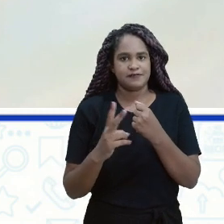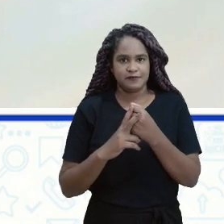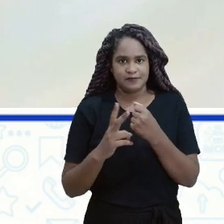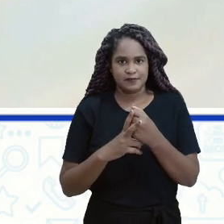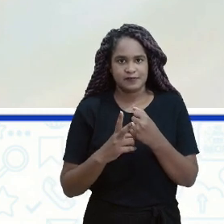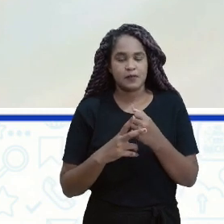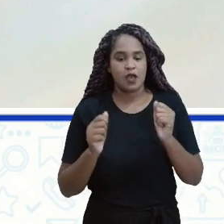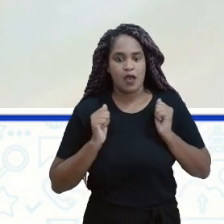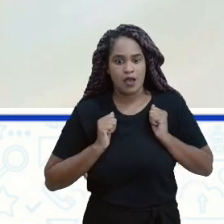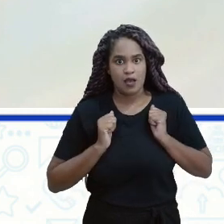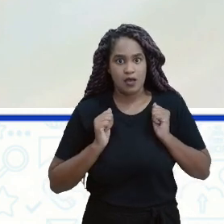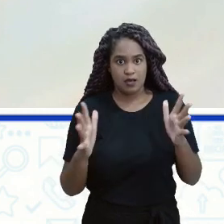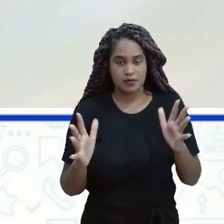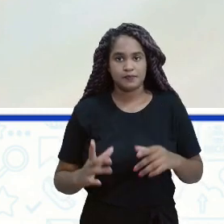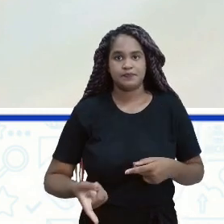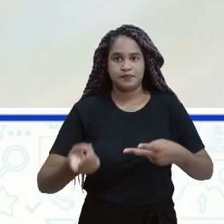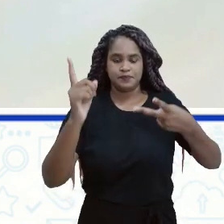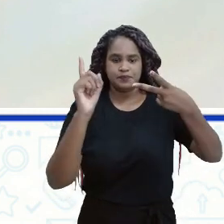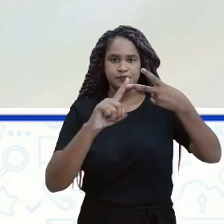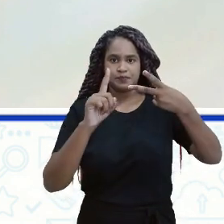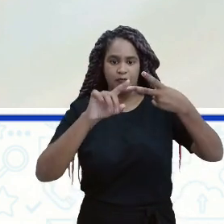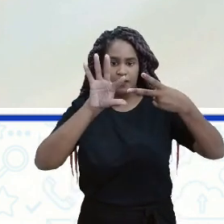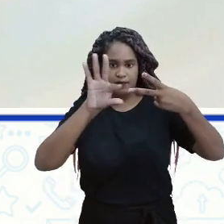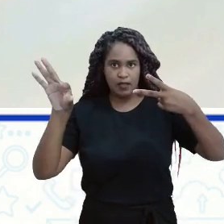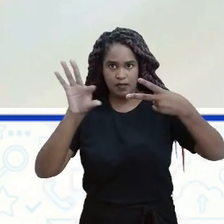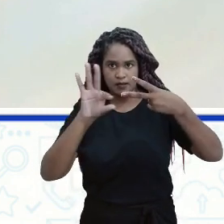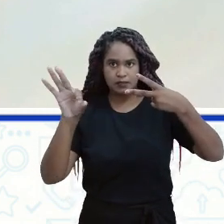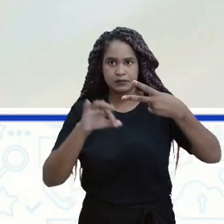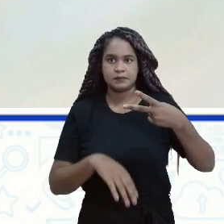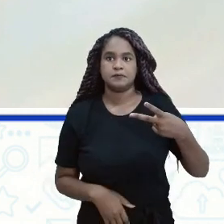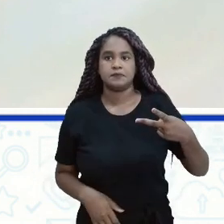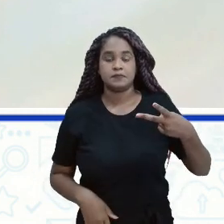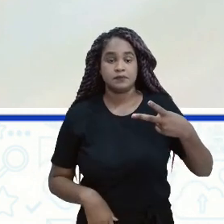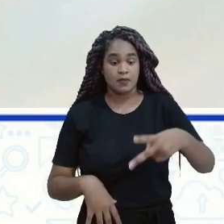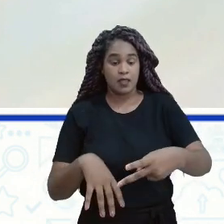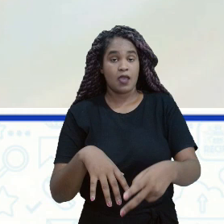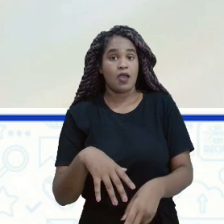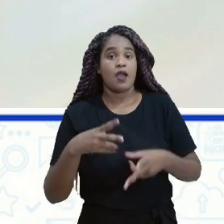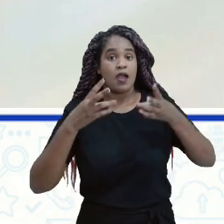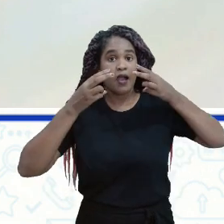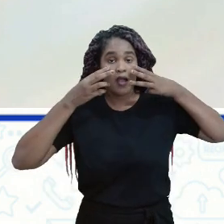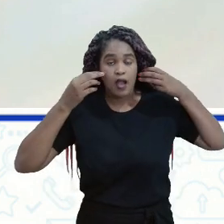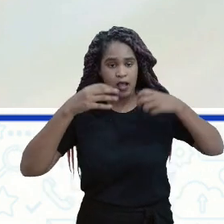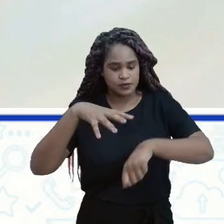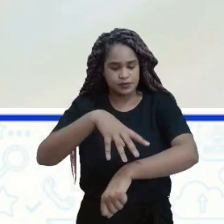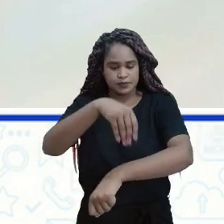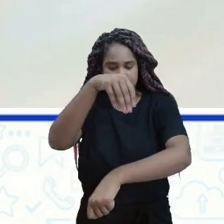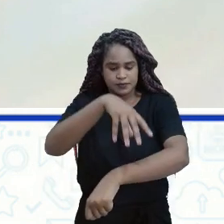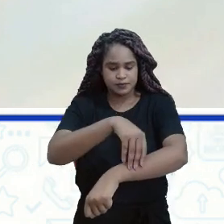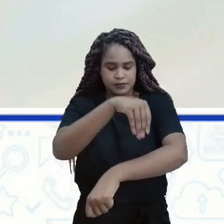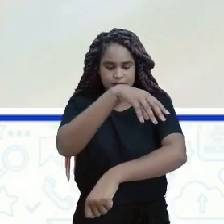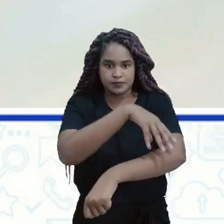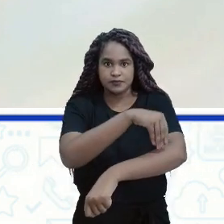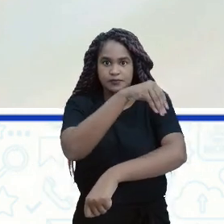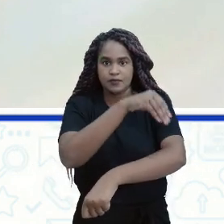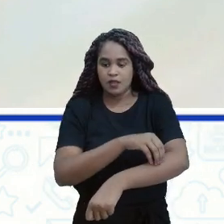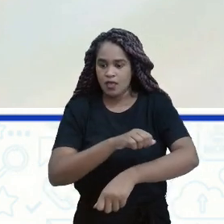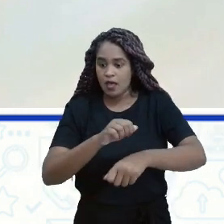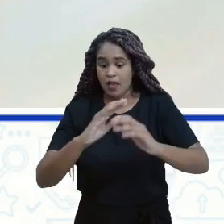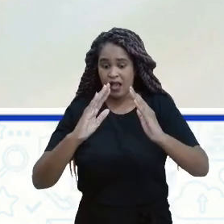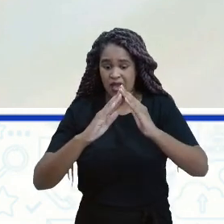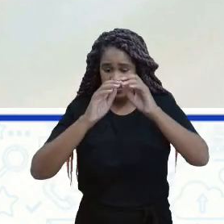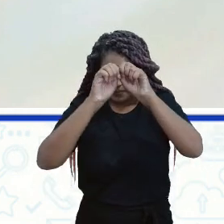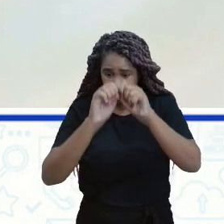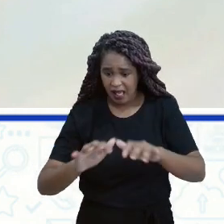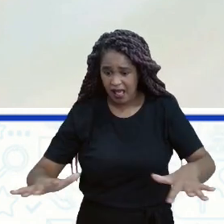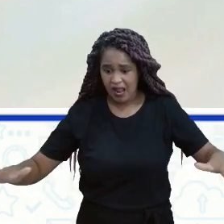a ação. Na segunda frase, no segundo exemplo, o pelo do gato está pela casa. A gente